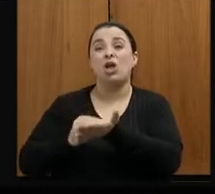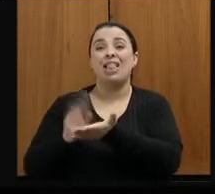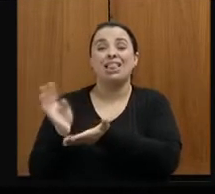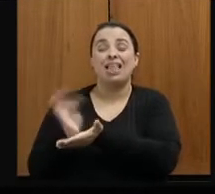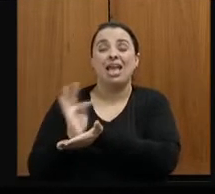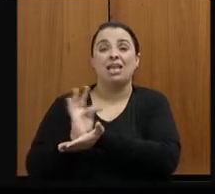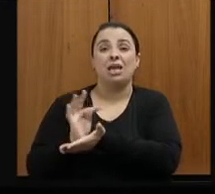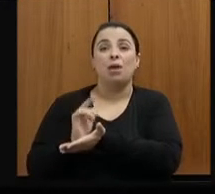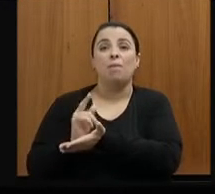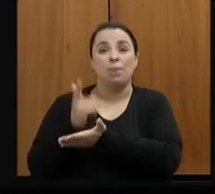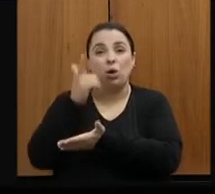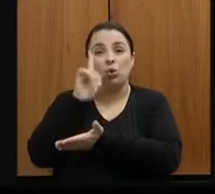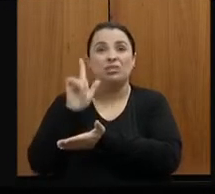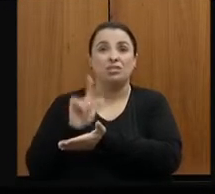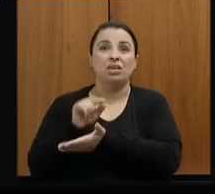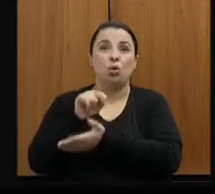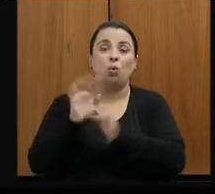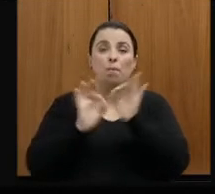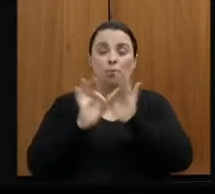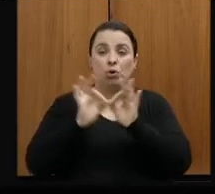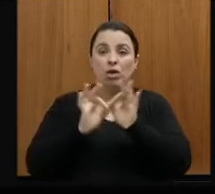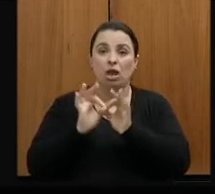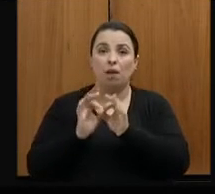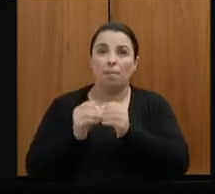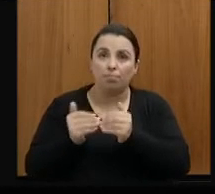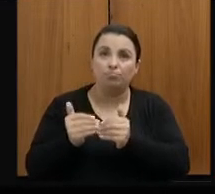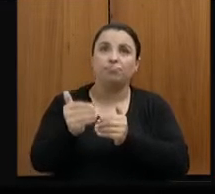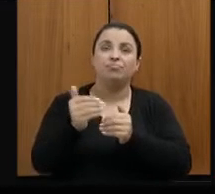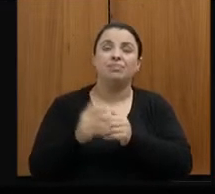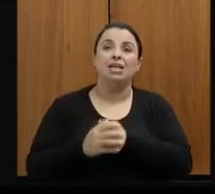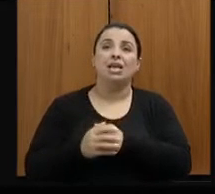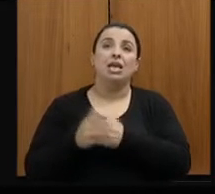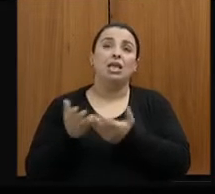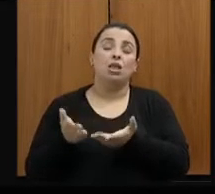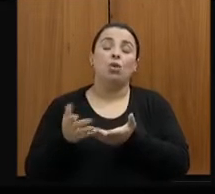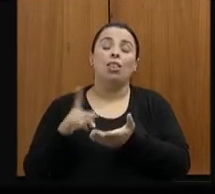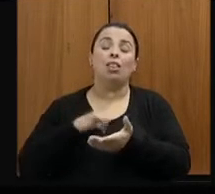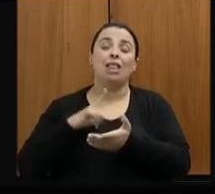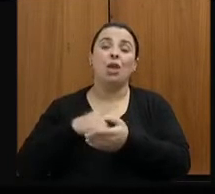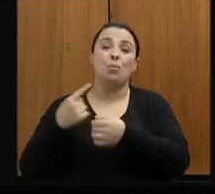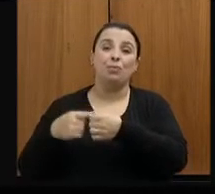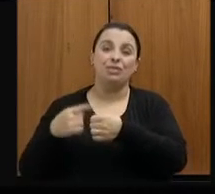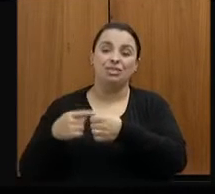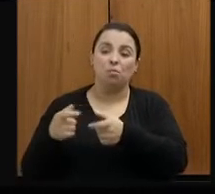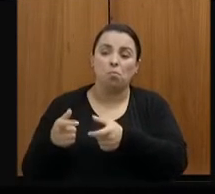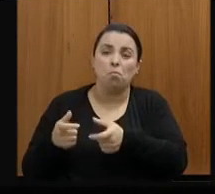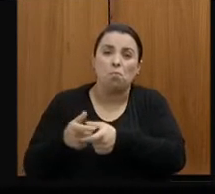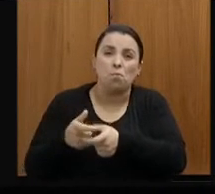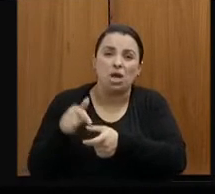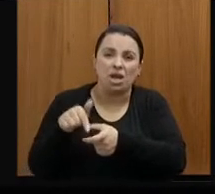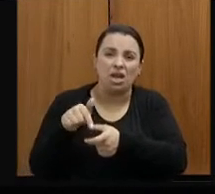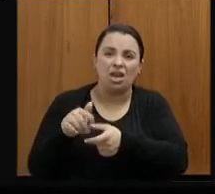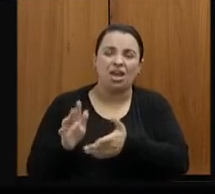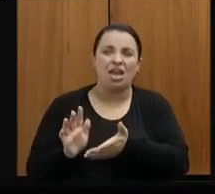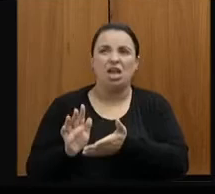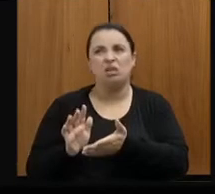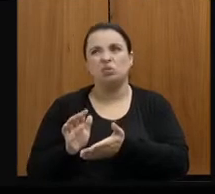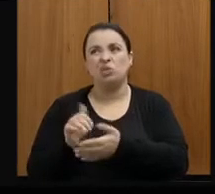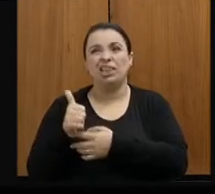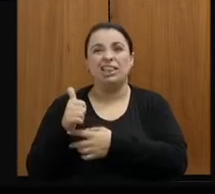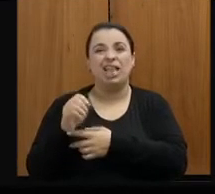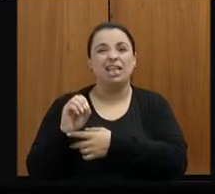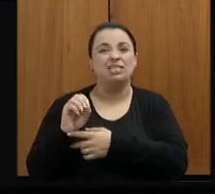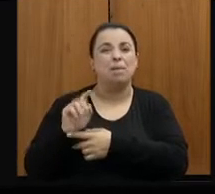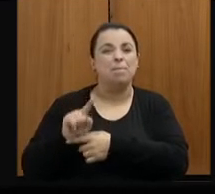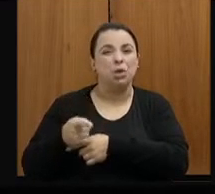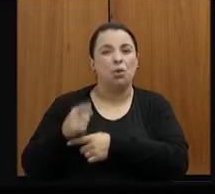muito claro de um município que abraçou, um município de pequeno porte, de população bastante pequena, inferior a 10 mil habitantes,